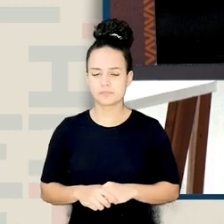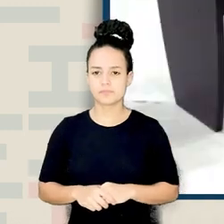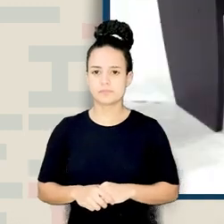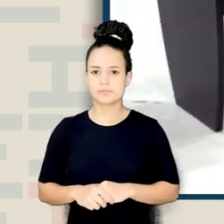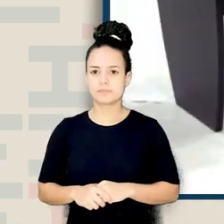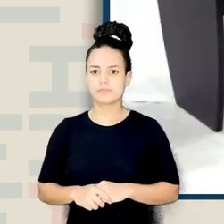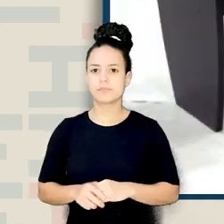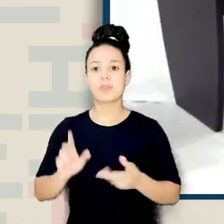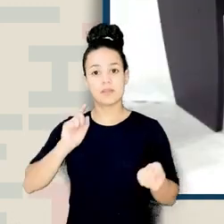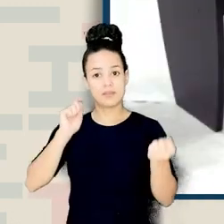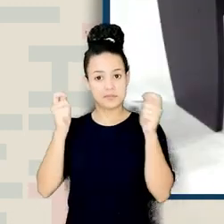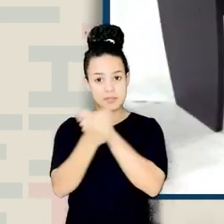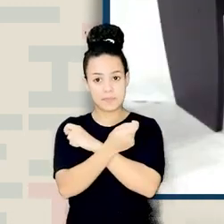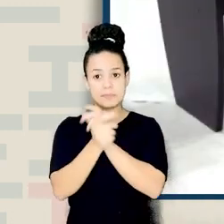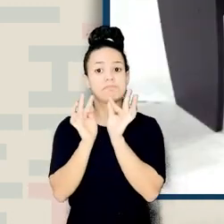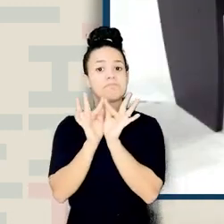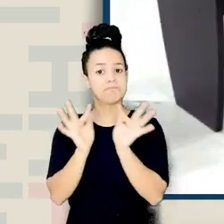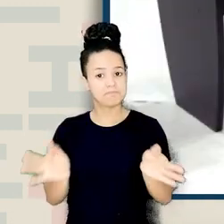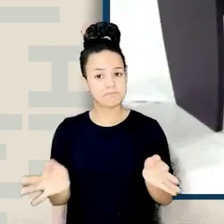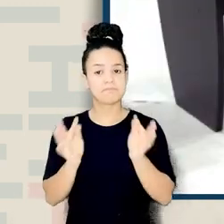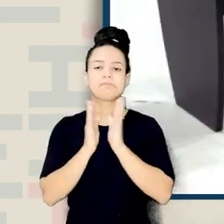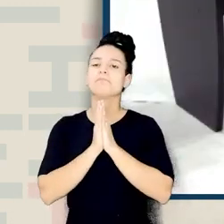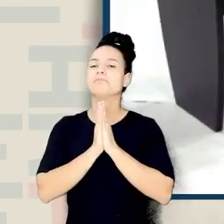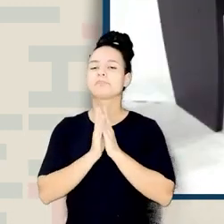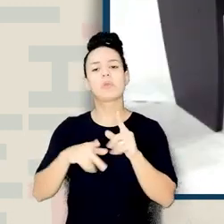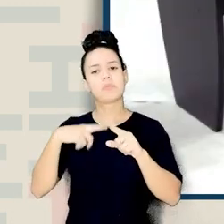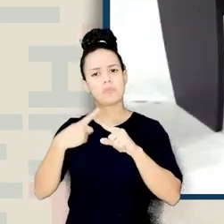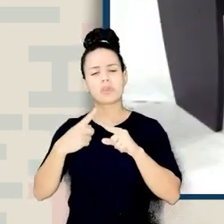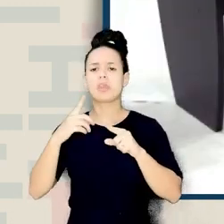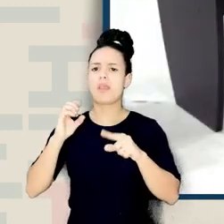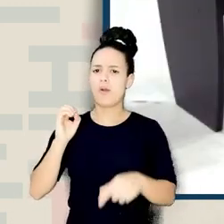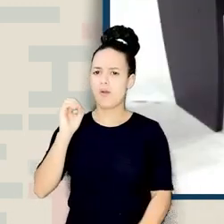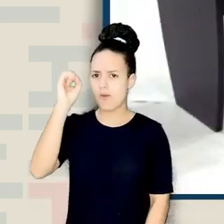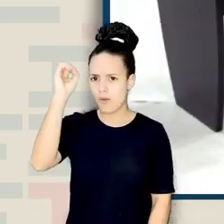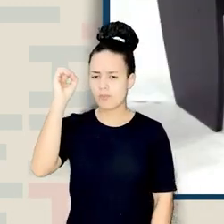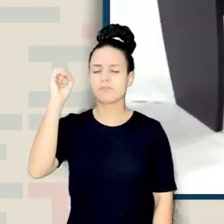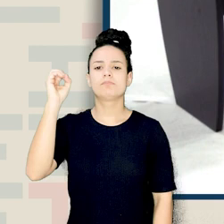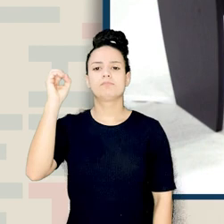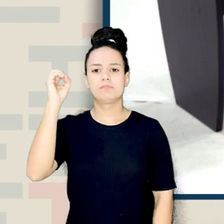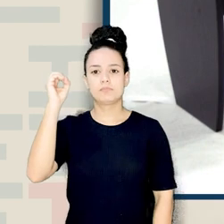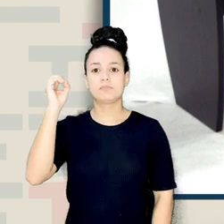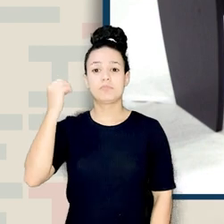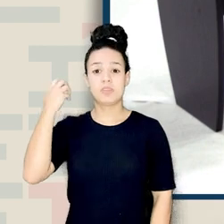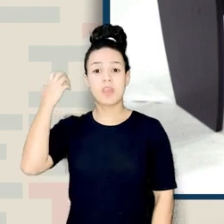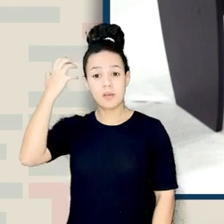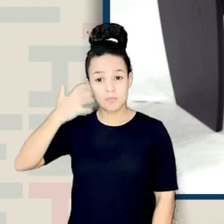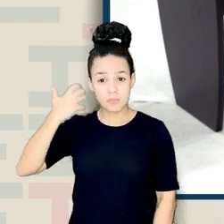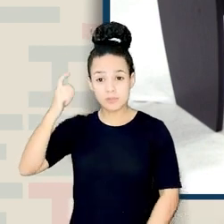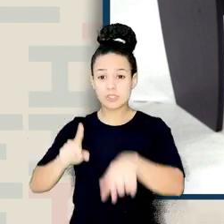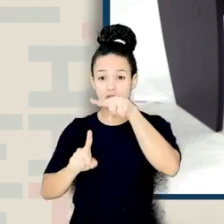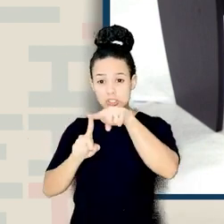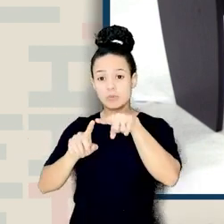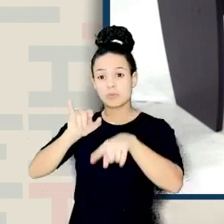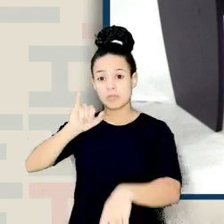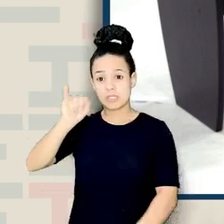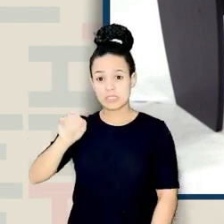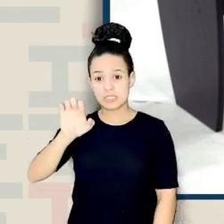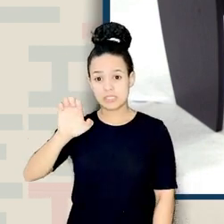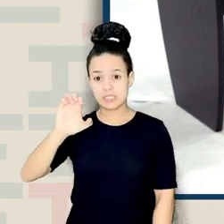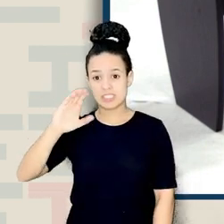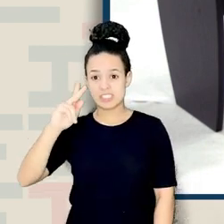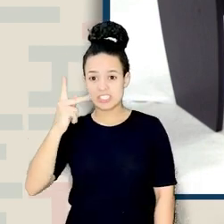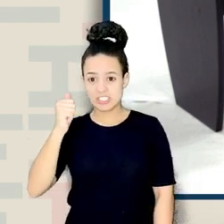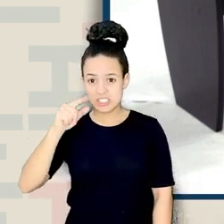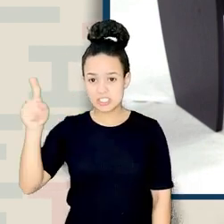Uma adaptação bem simples, até porque originalmente esse toque do Ijexá, a nossa referência maior de